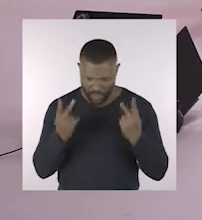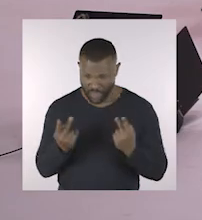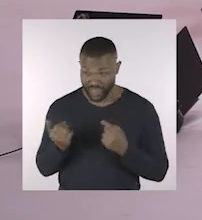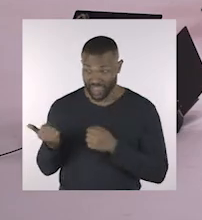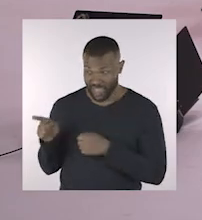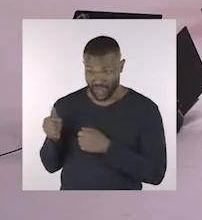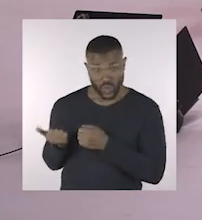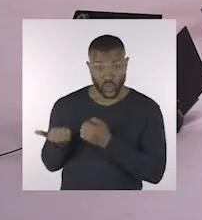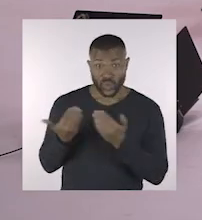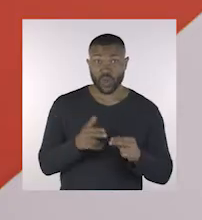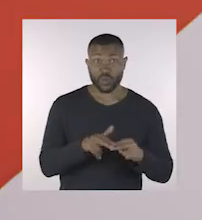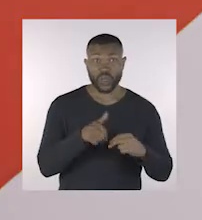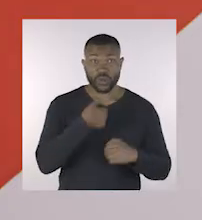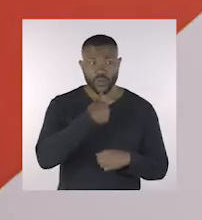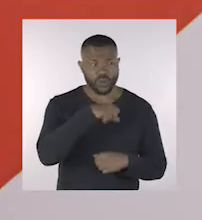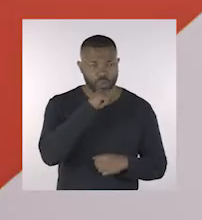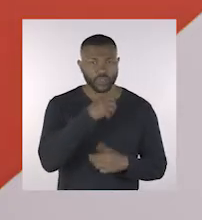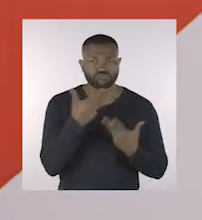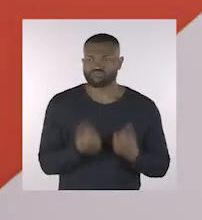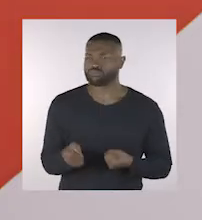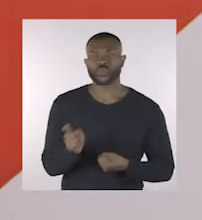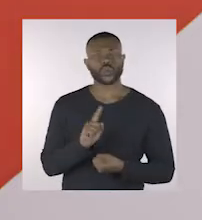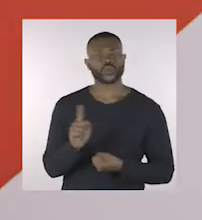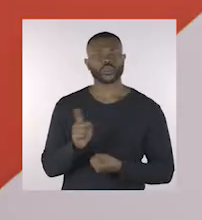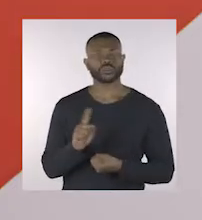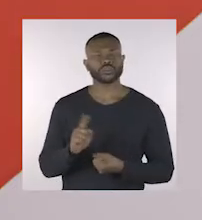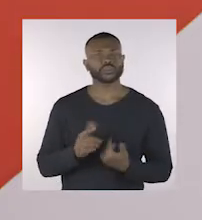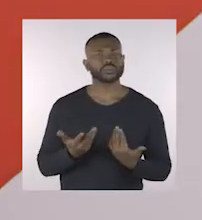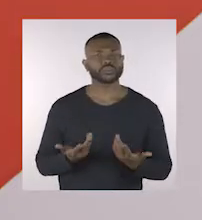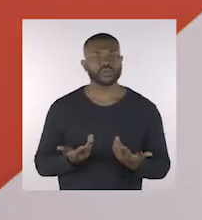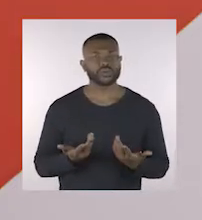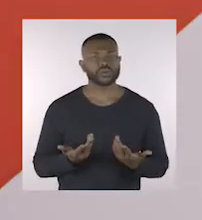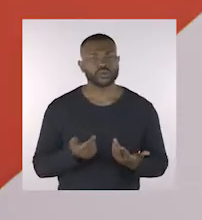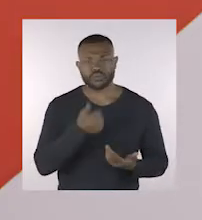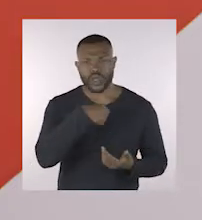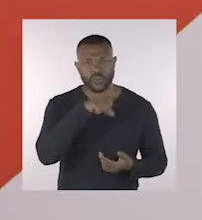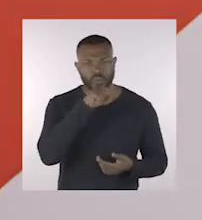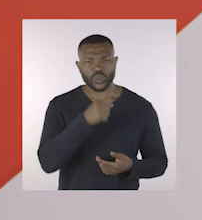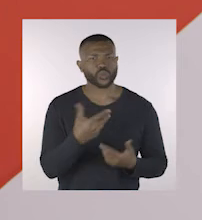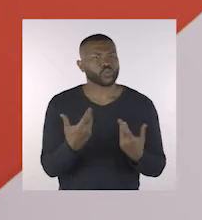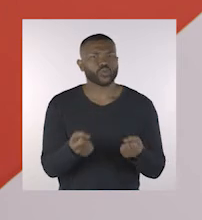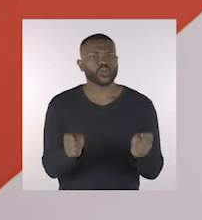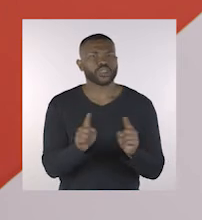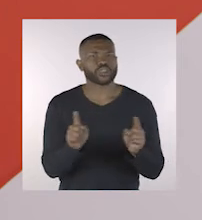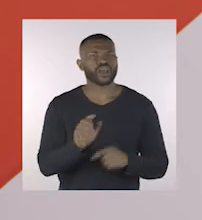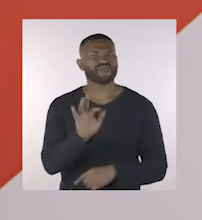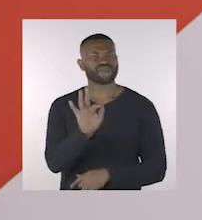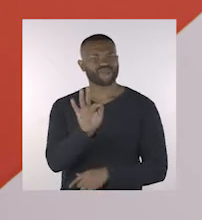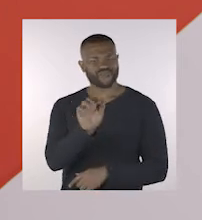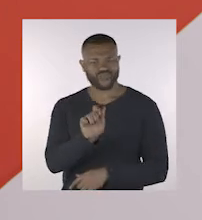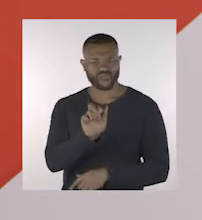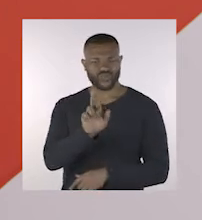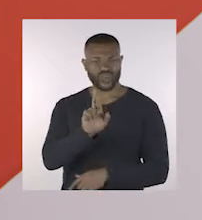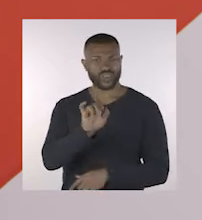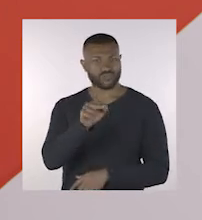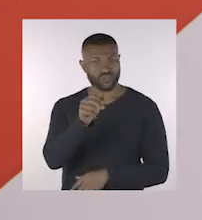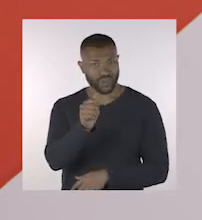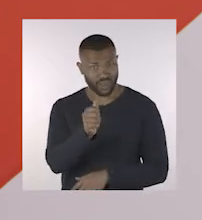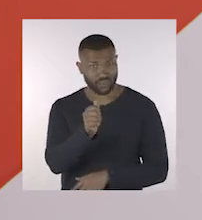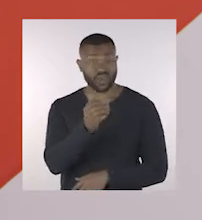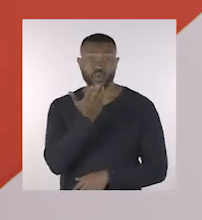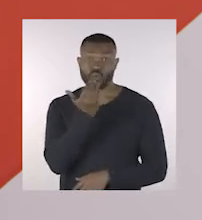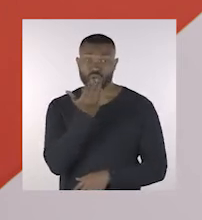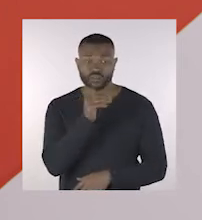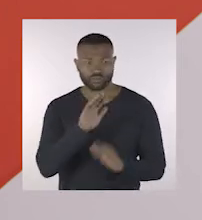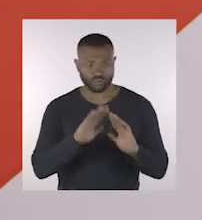as mães se se levantaram e ficaram revoltadas e de maneira alguma elas não aceitar é Safari nata